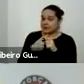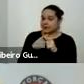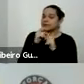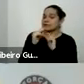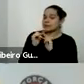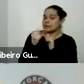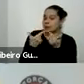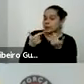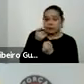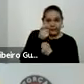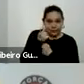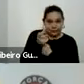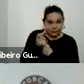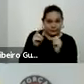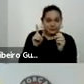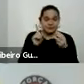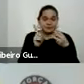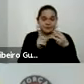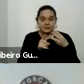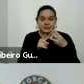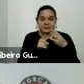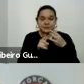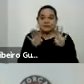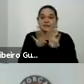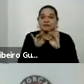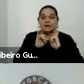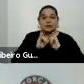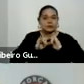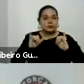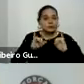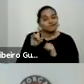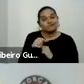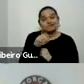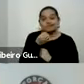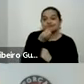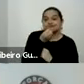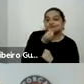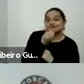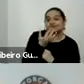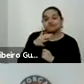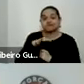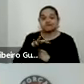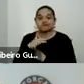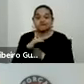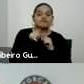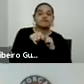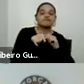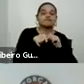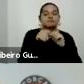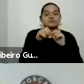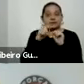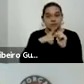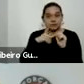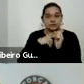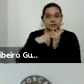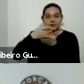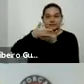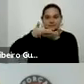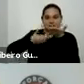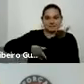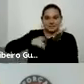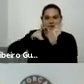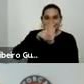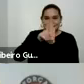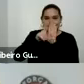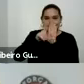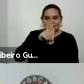interessante. Temos também uma notícia que não é das melhores em relação a uma portaria que foi baixada